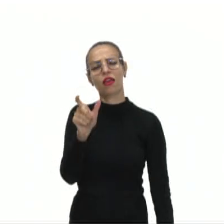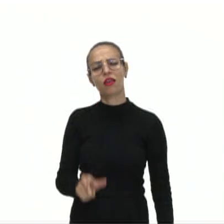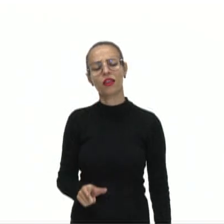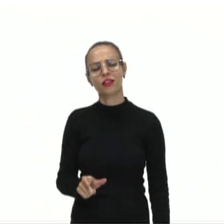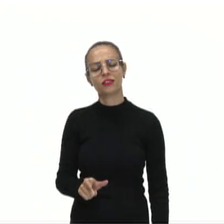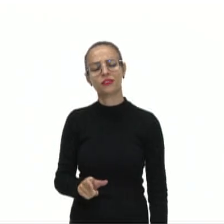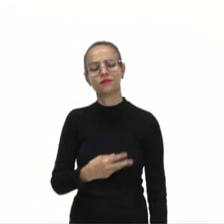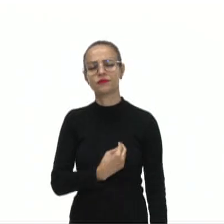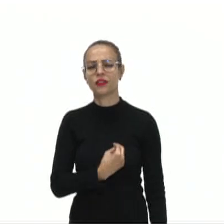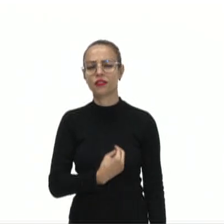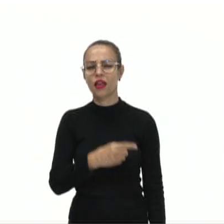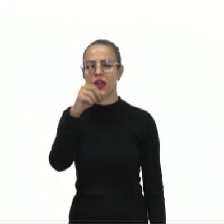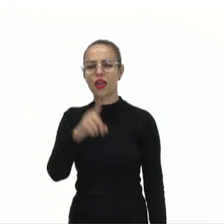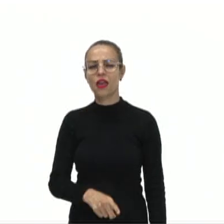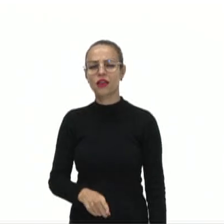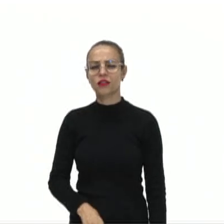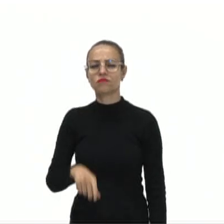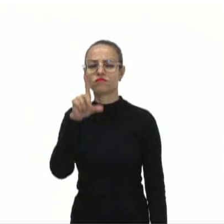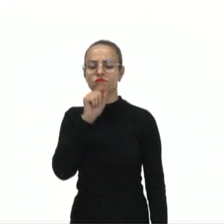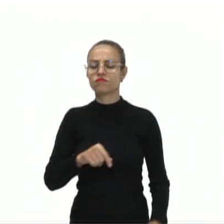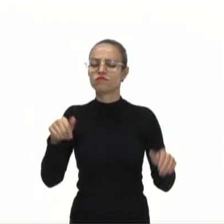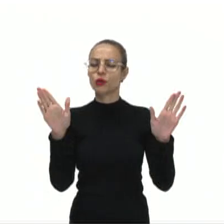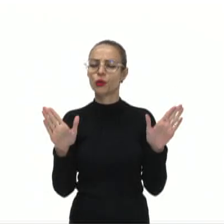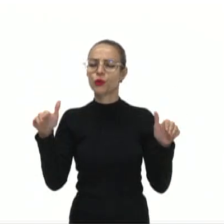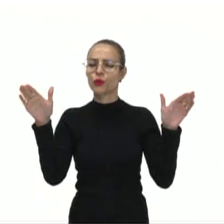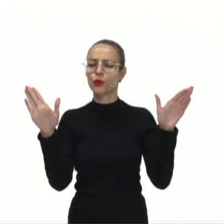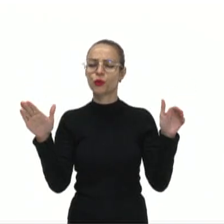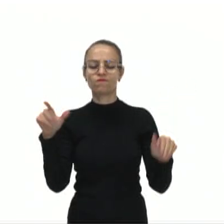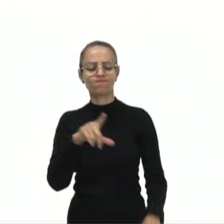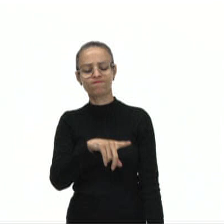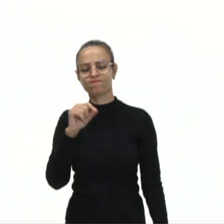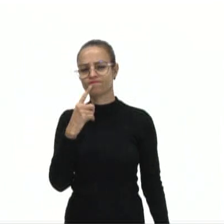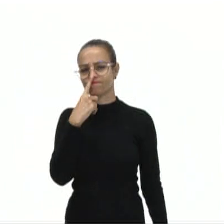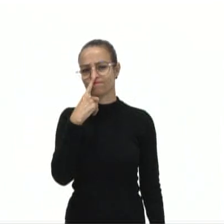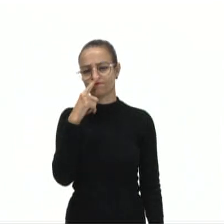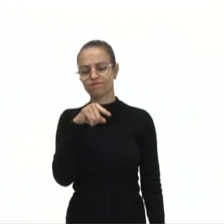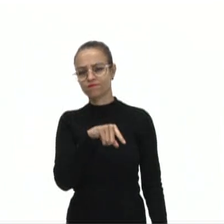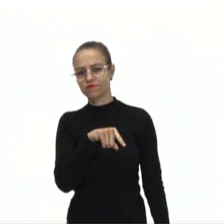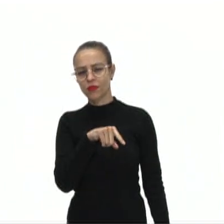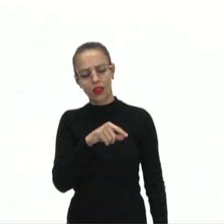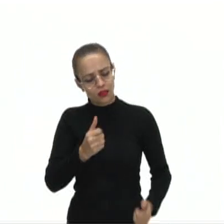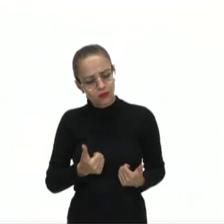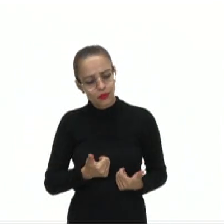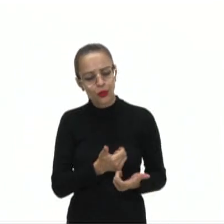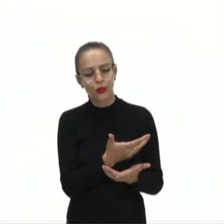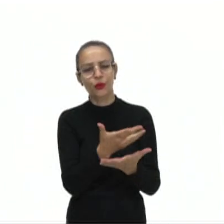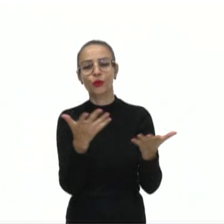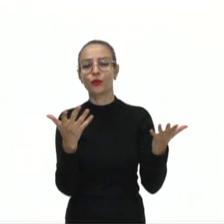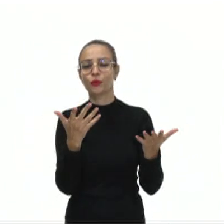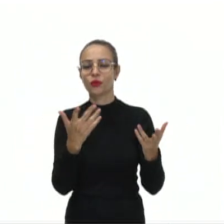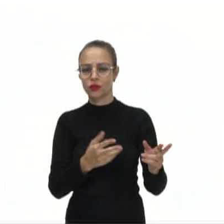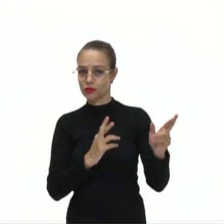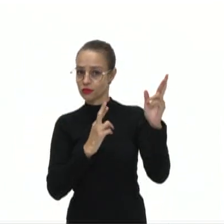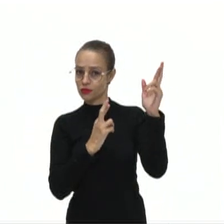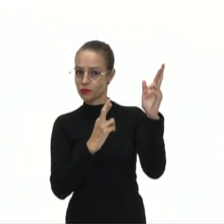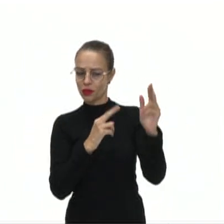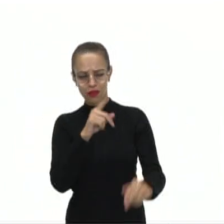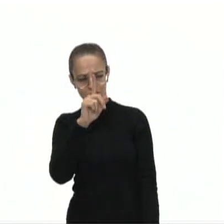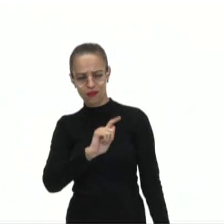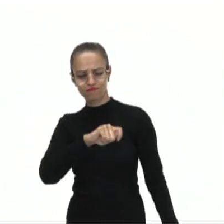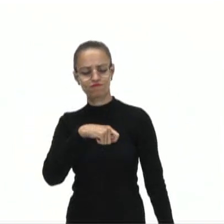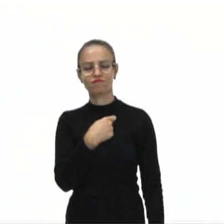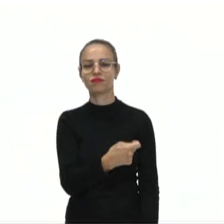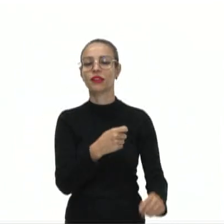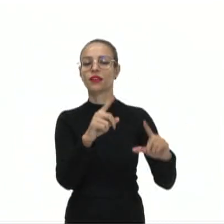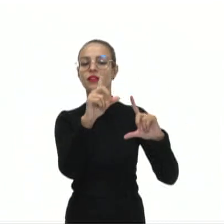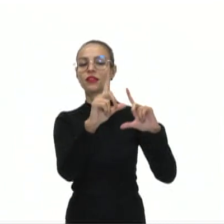pomba predileta, que sobre um mar de angústias conduzia o ramo da esperança. Eras a estrela,